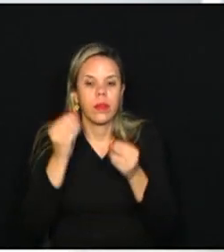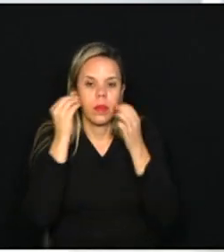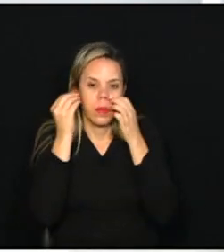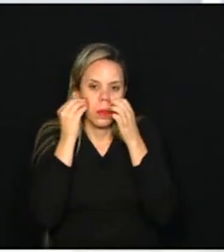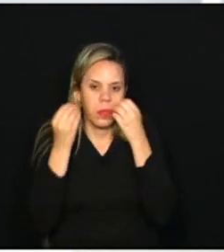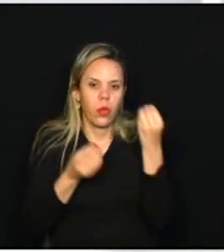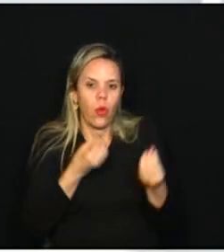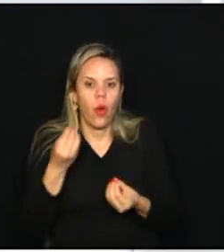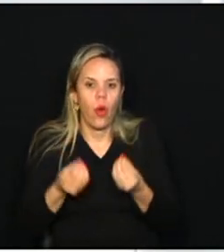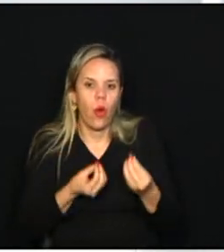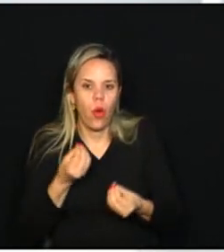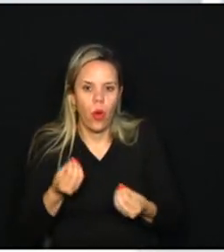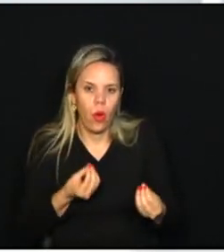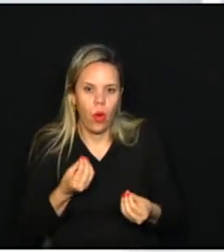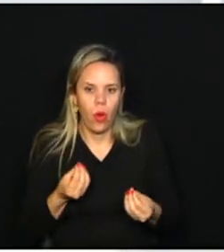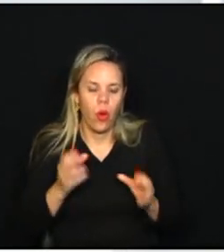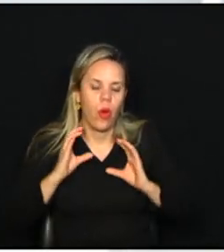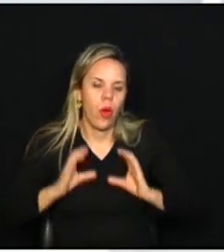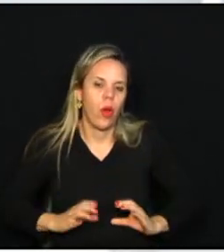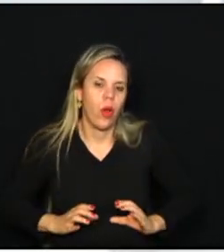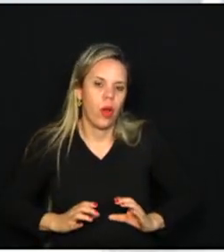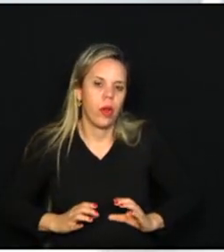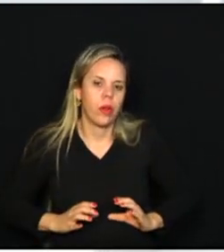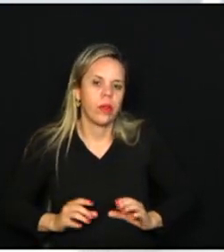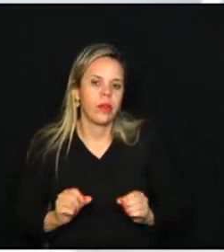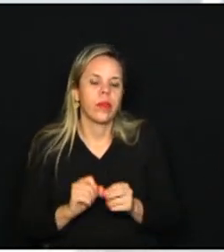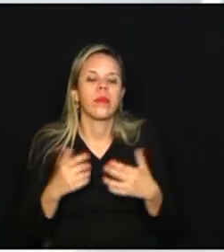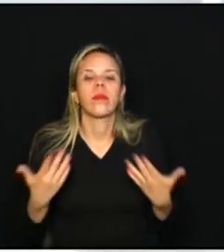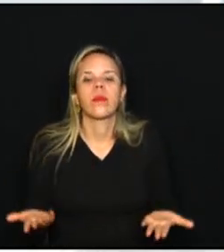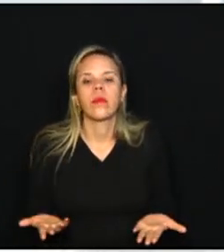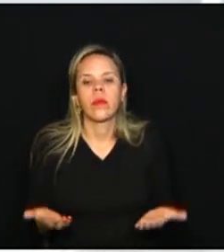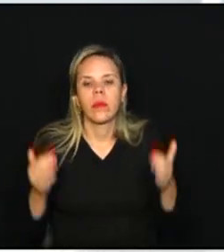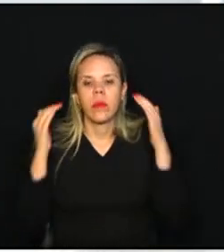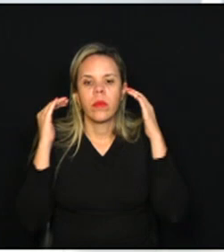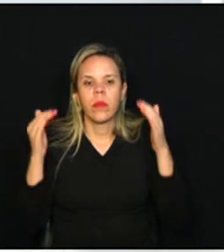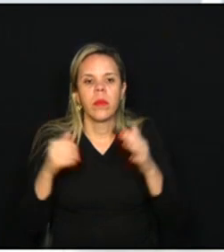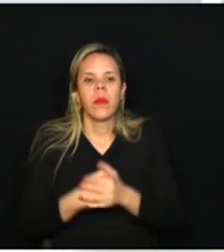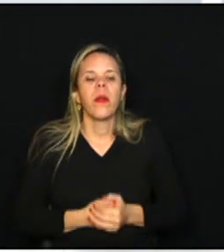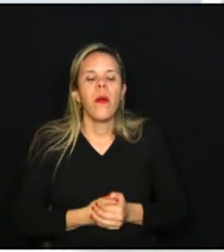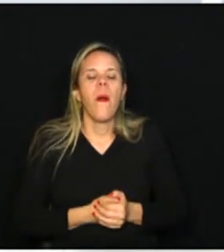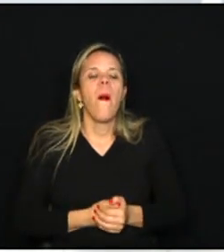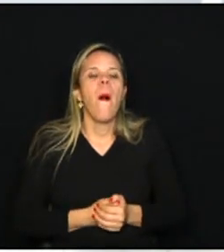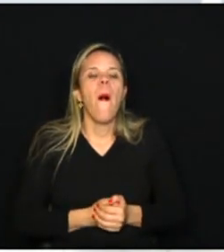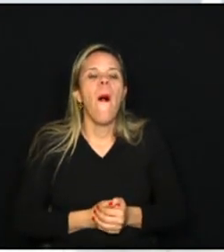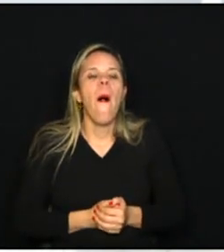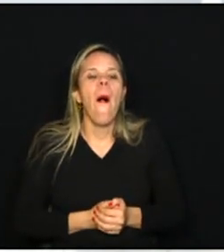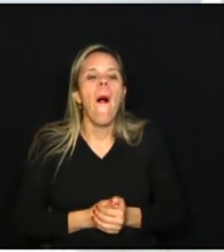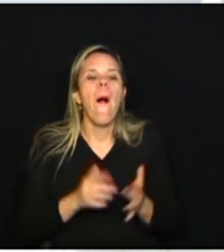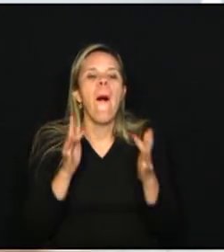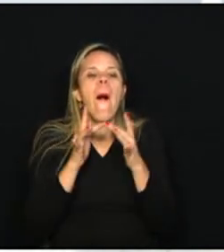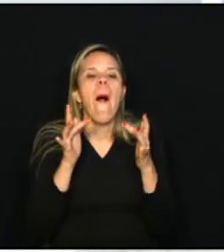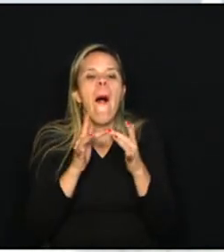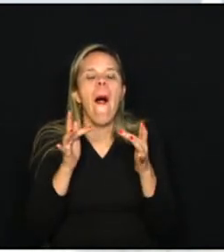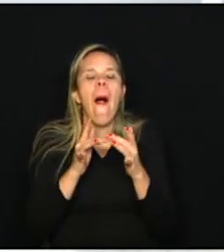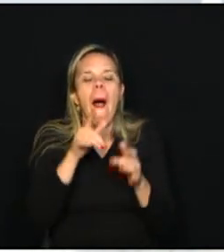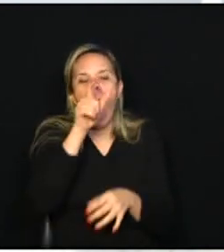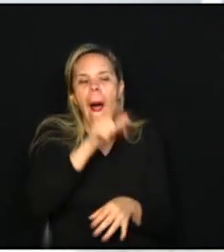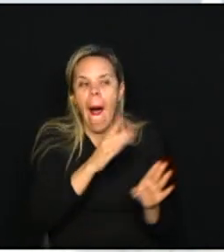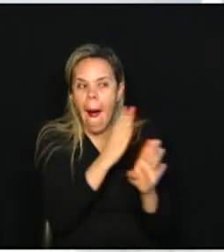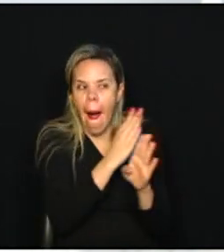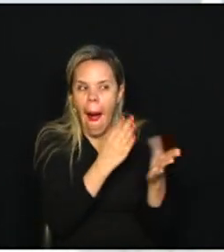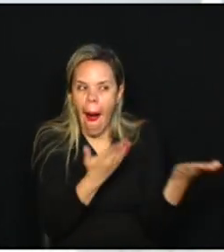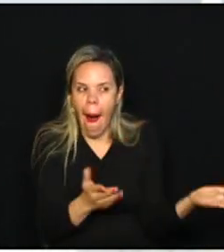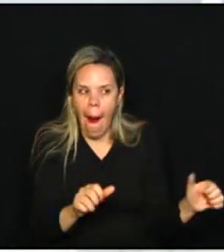como é que a gente vai ter, qual comportamento a gente vai ter, qual que é o comportamento do contato de um caso suspeito